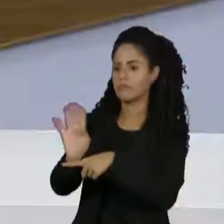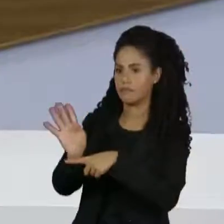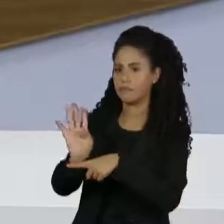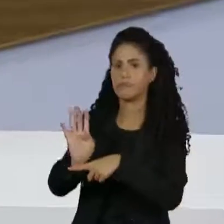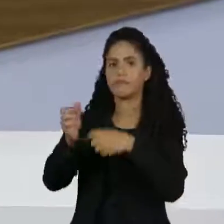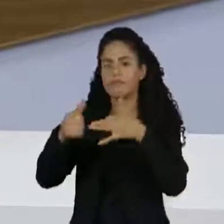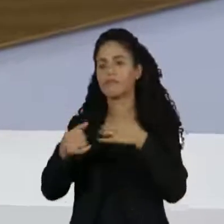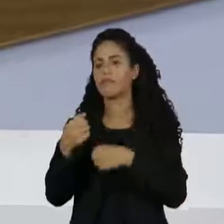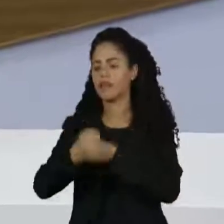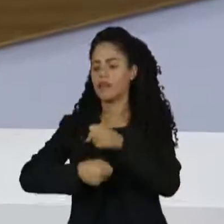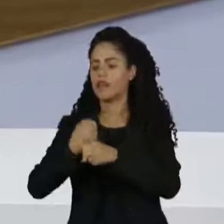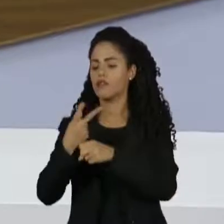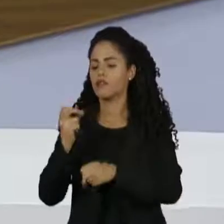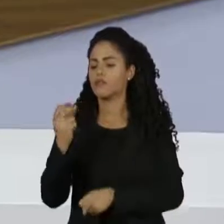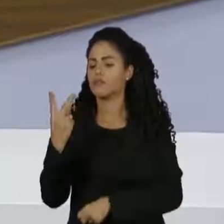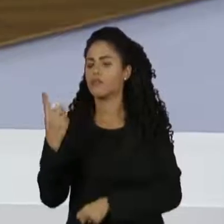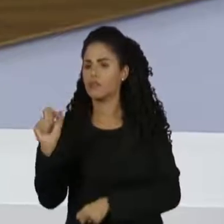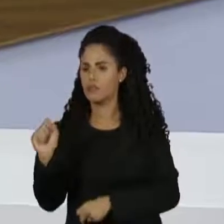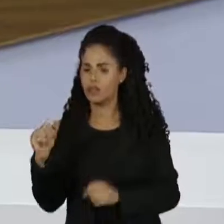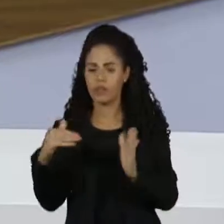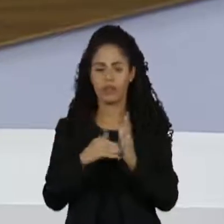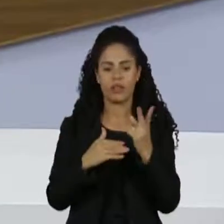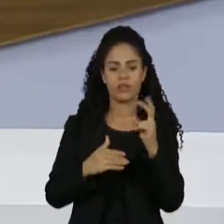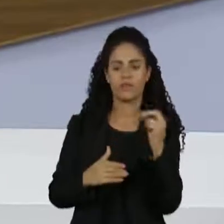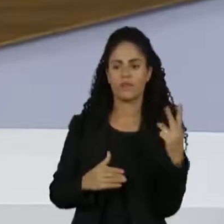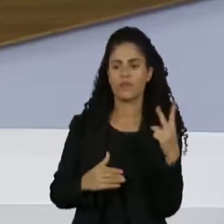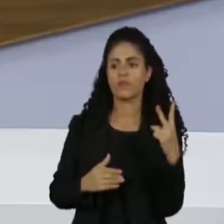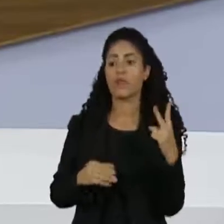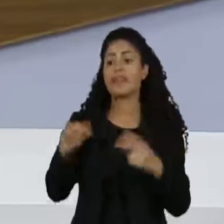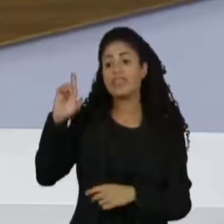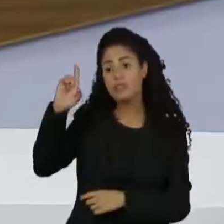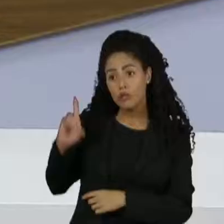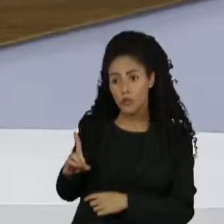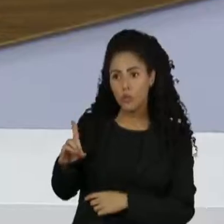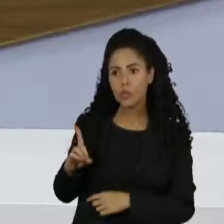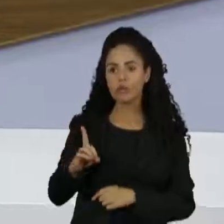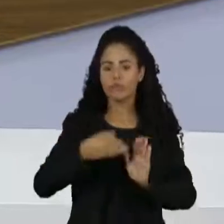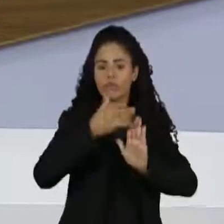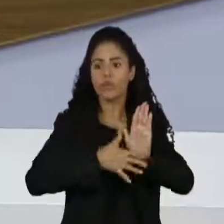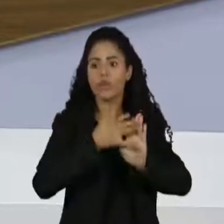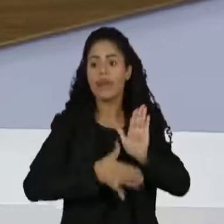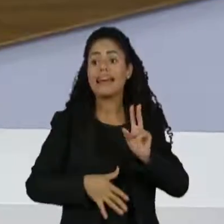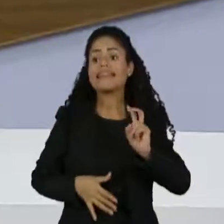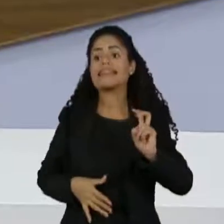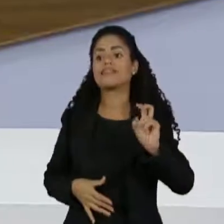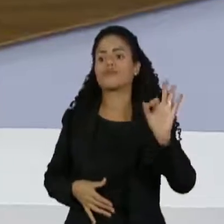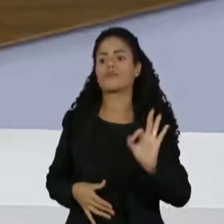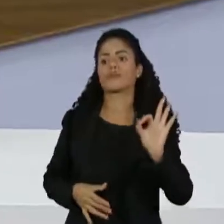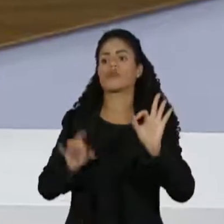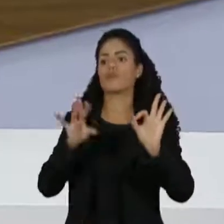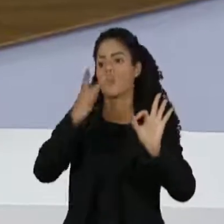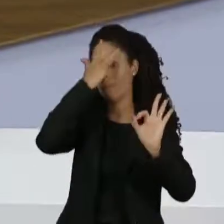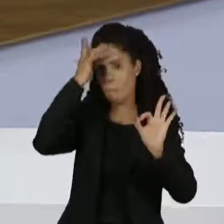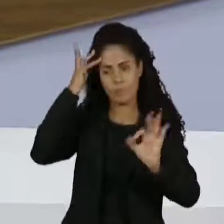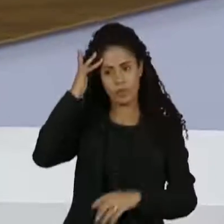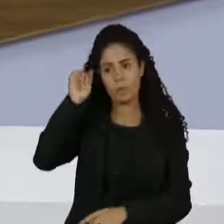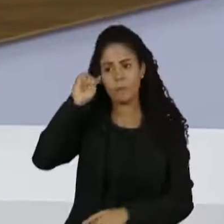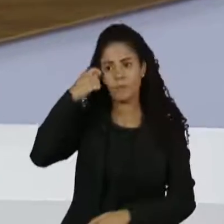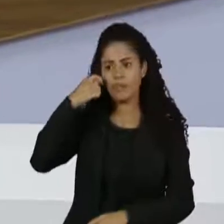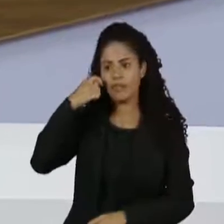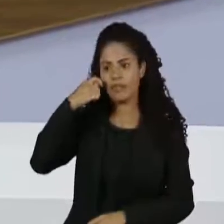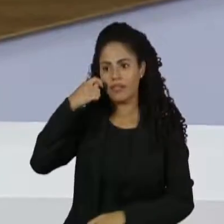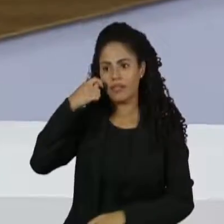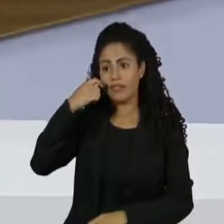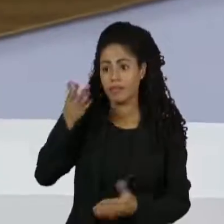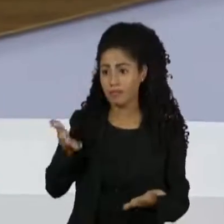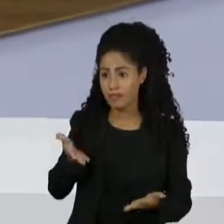de 2018 a 22, 5% só dos diretores e dos roteiristas principais são negros, né? 6,7%